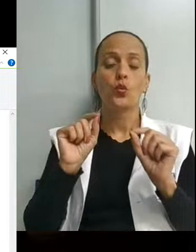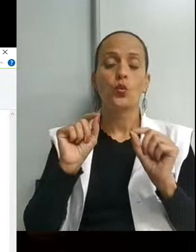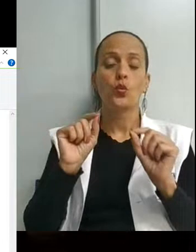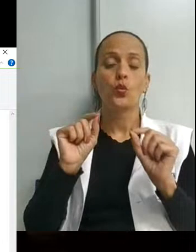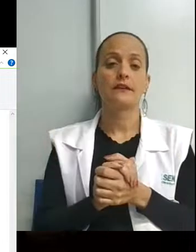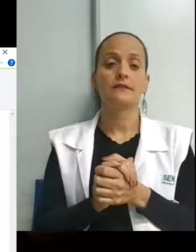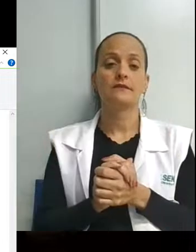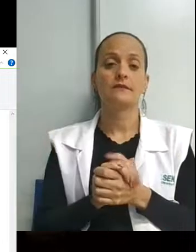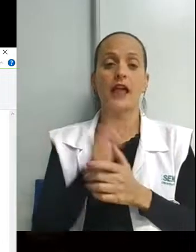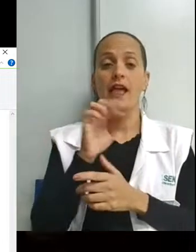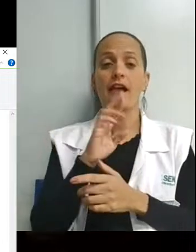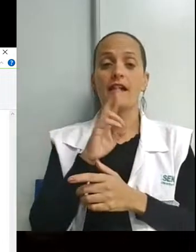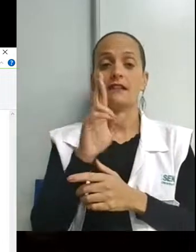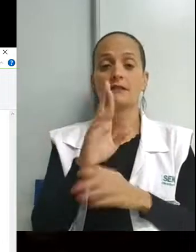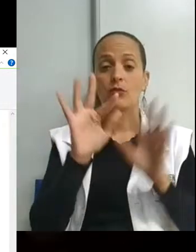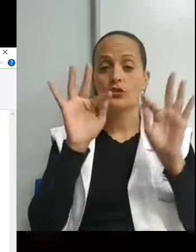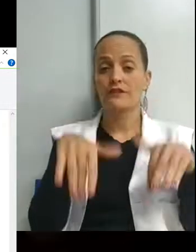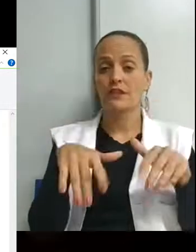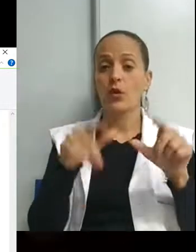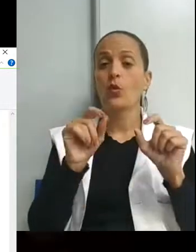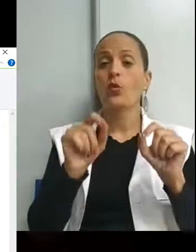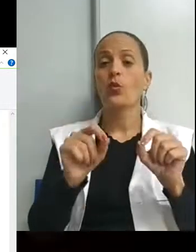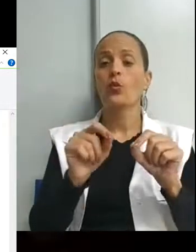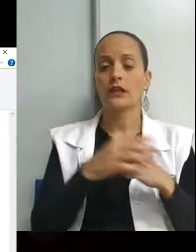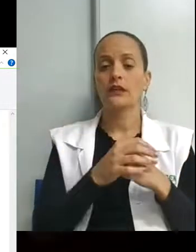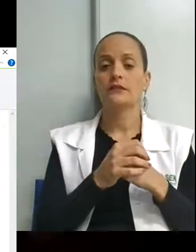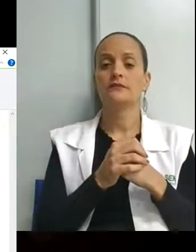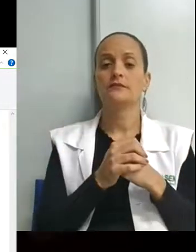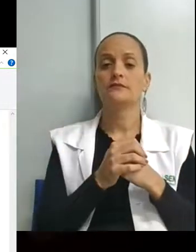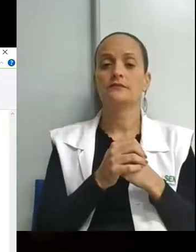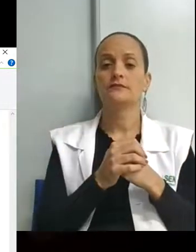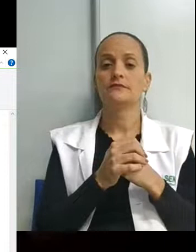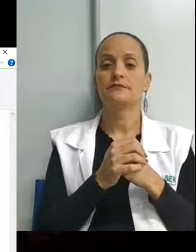Ó. Resposta.